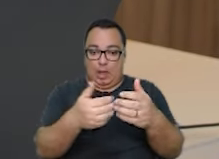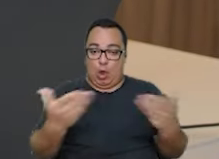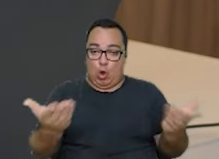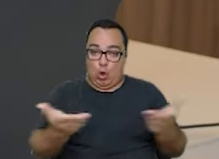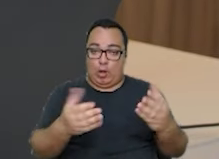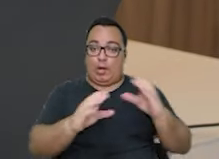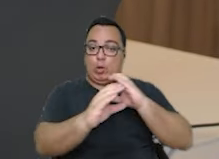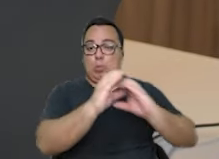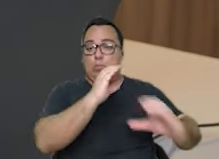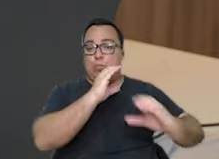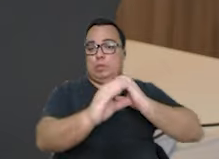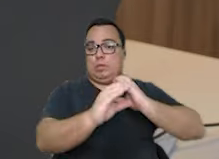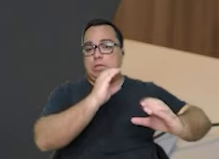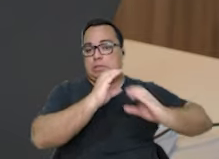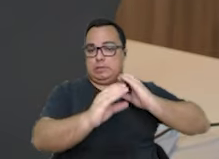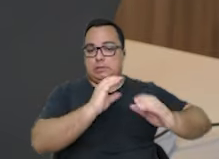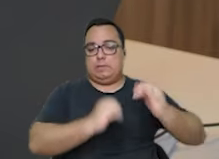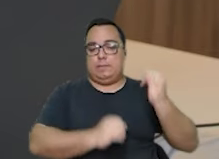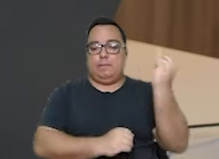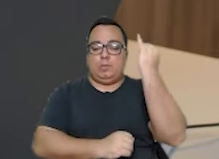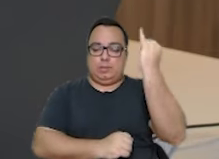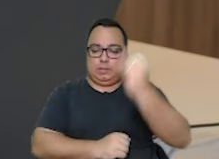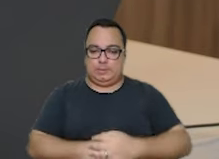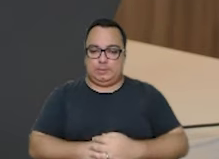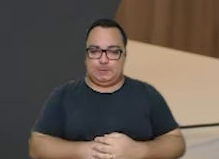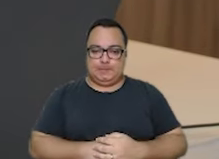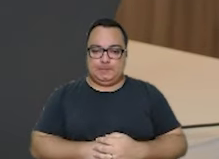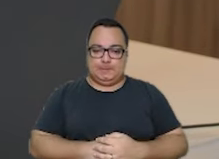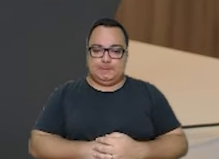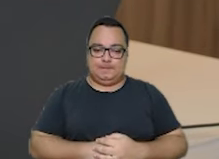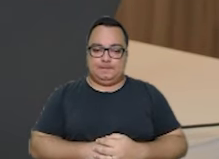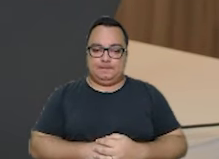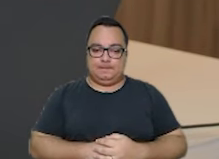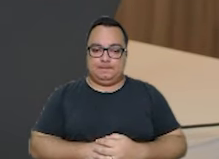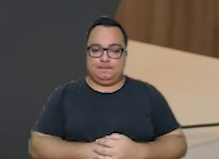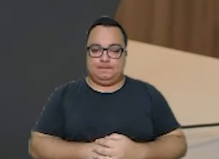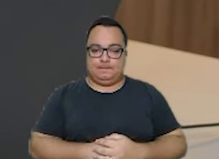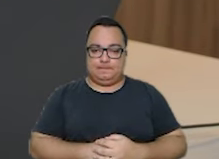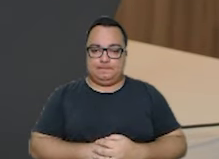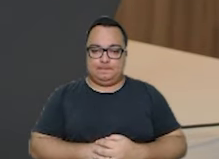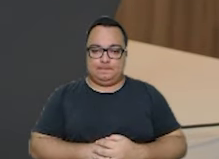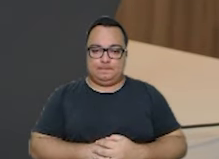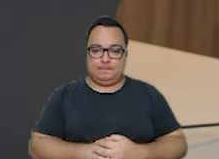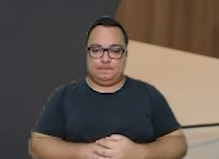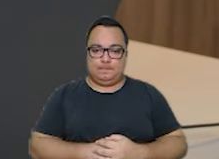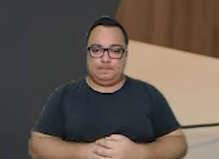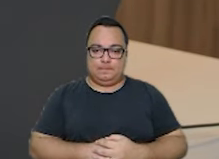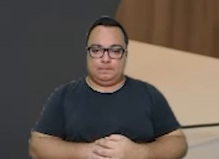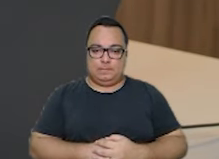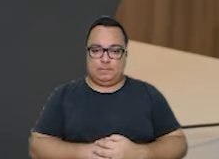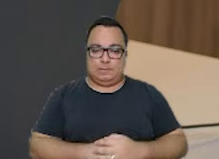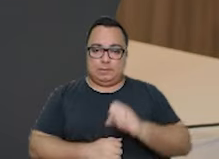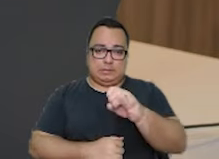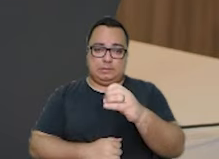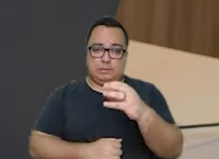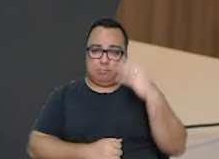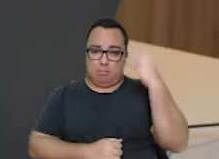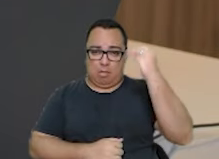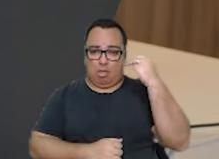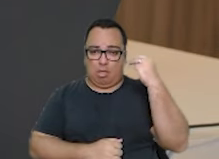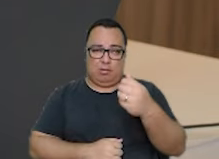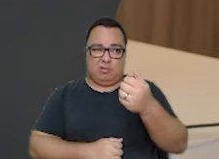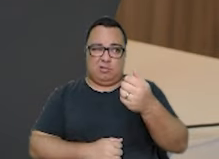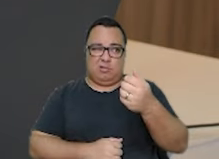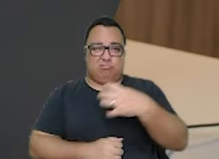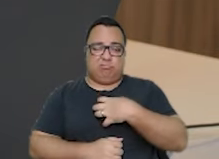comunicação né de como eh se se não se você não tivesse tido uma experiência legal com essa empresa você ia falar